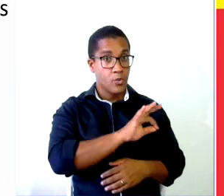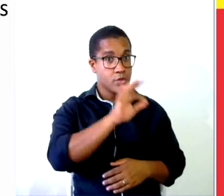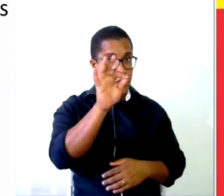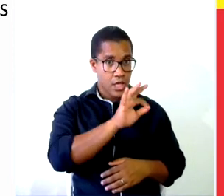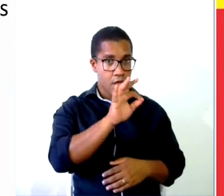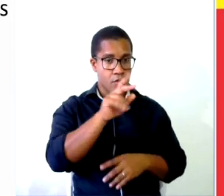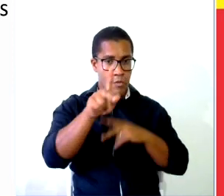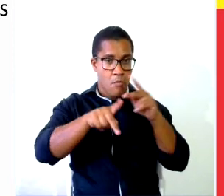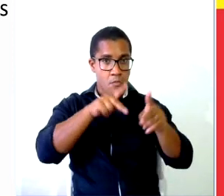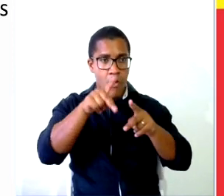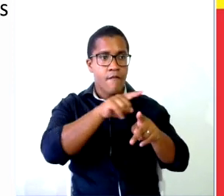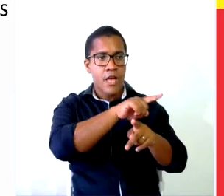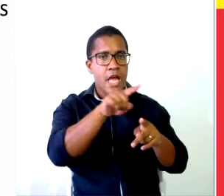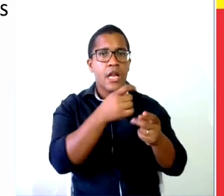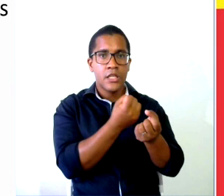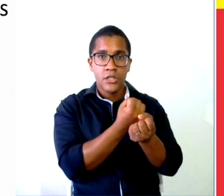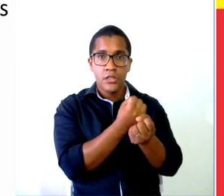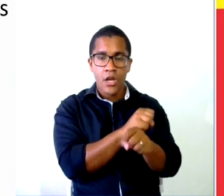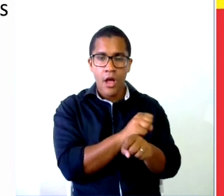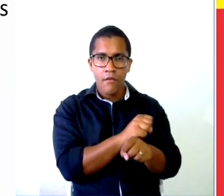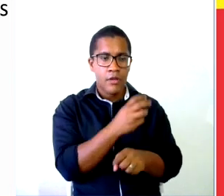fosse escrava.